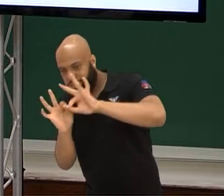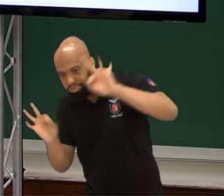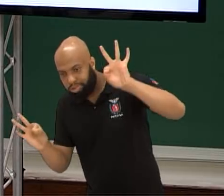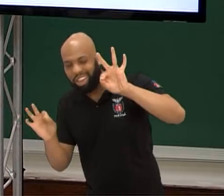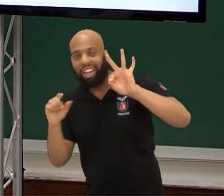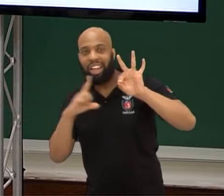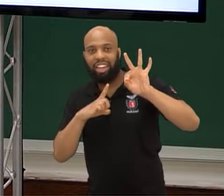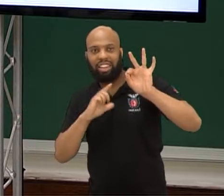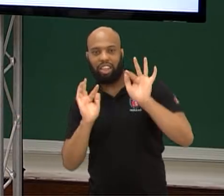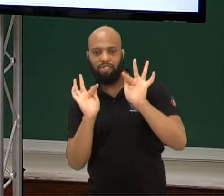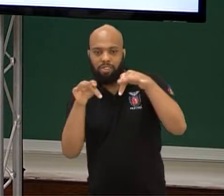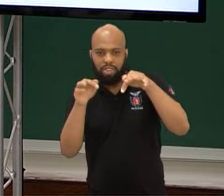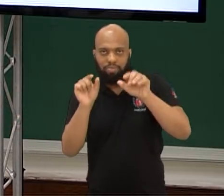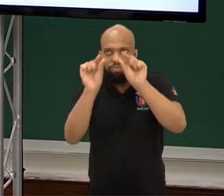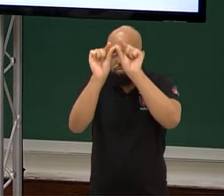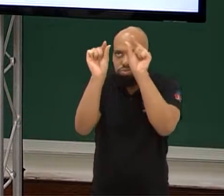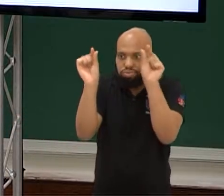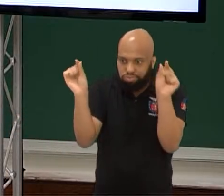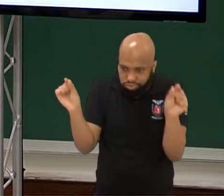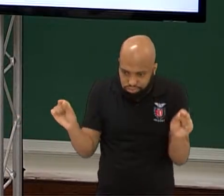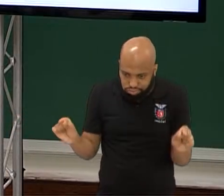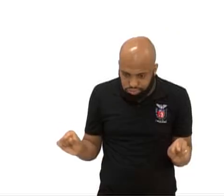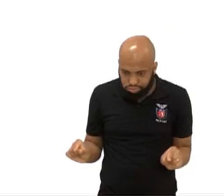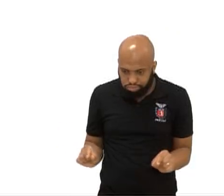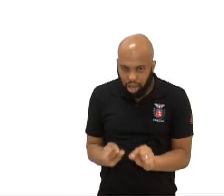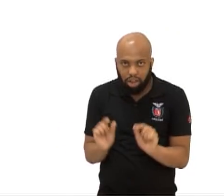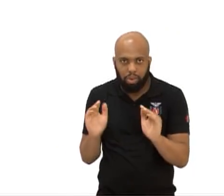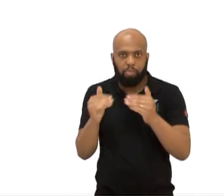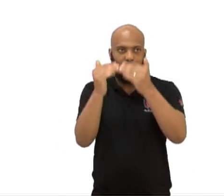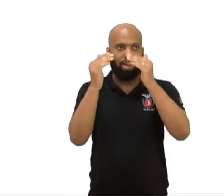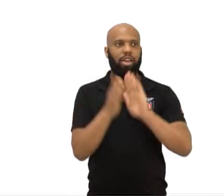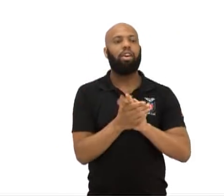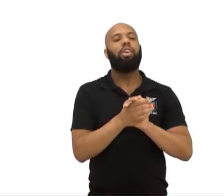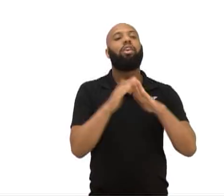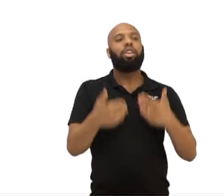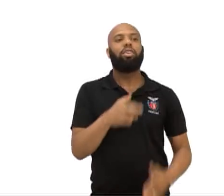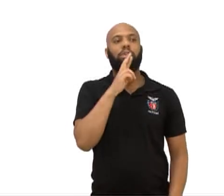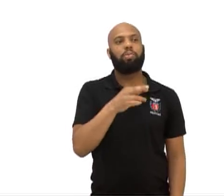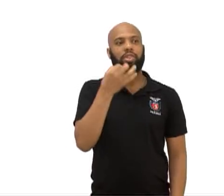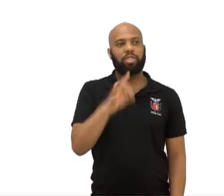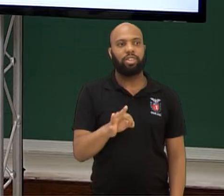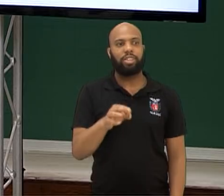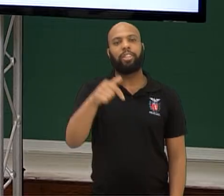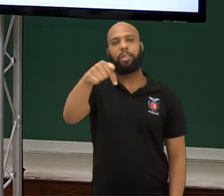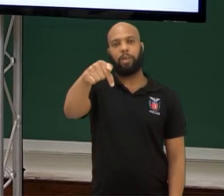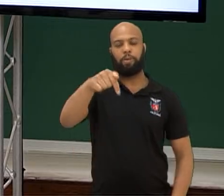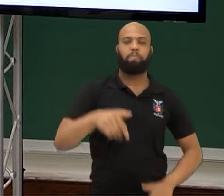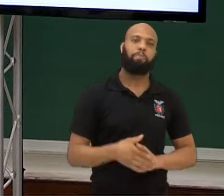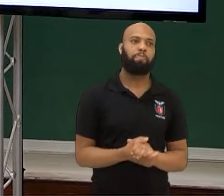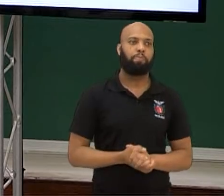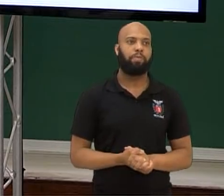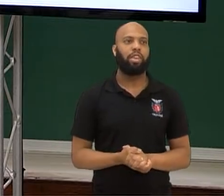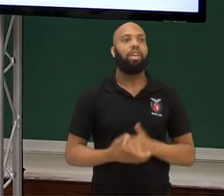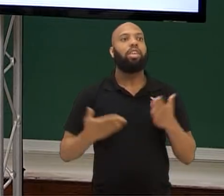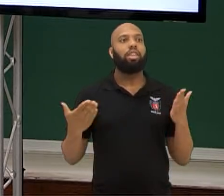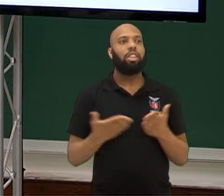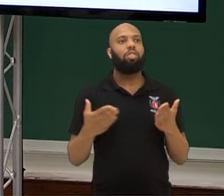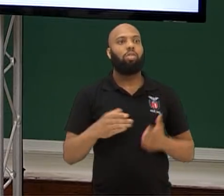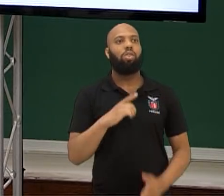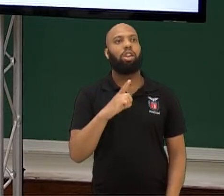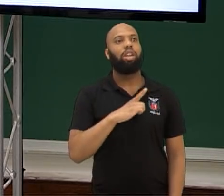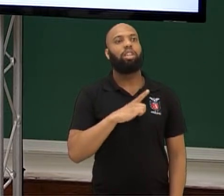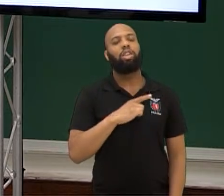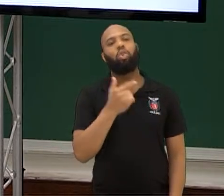a extremidade. Então, nós temos que a resposta correta é o ponto Q, beleza? Agora, vamos